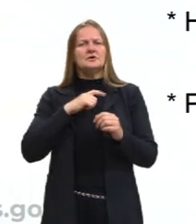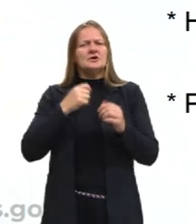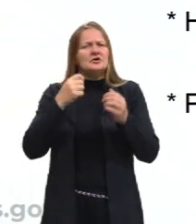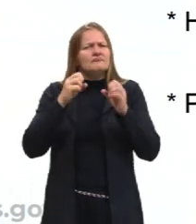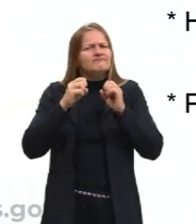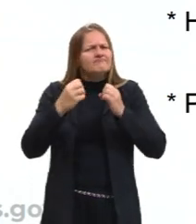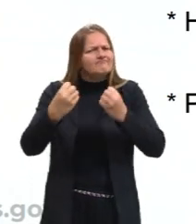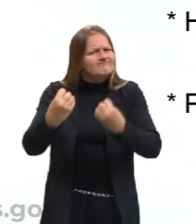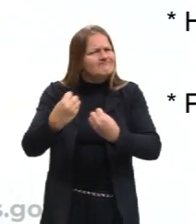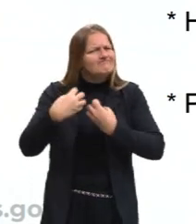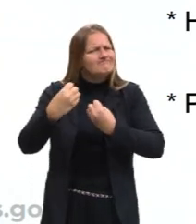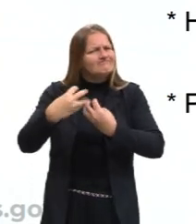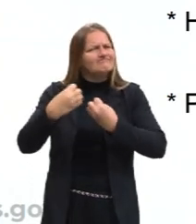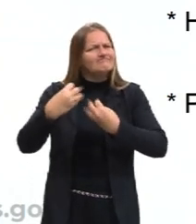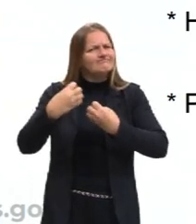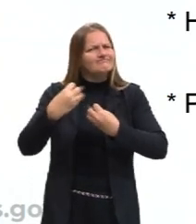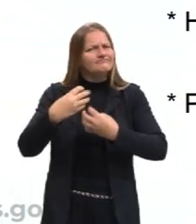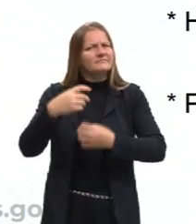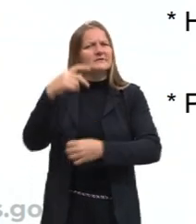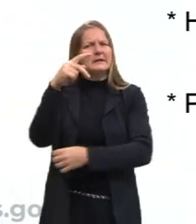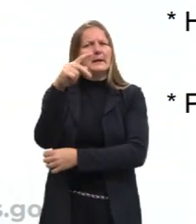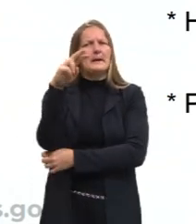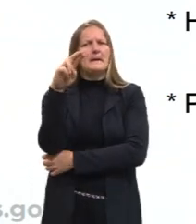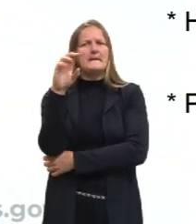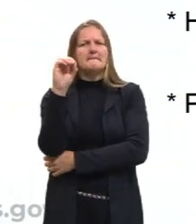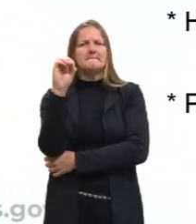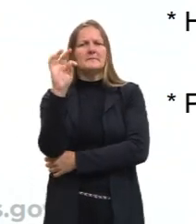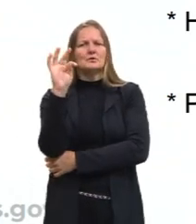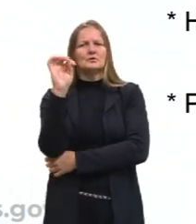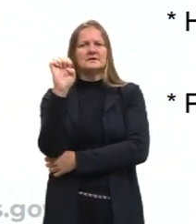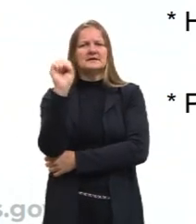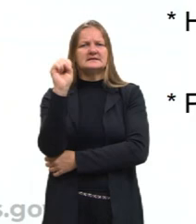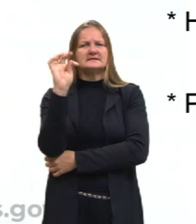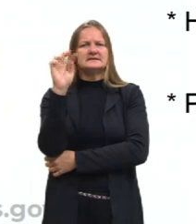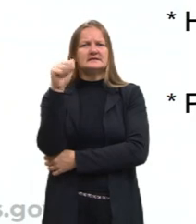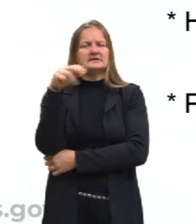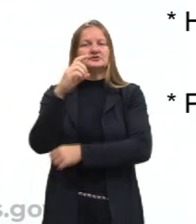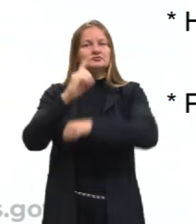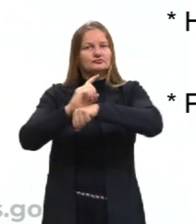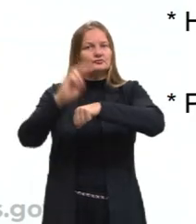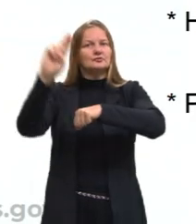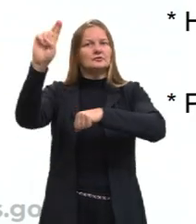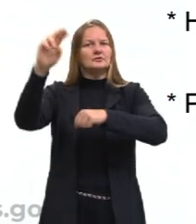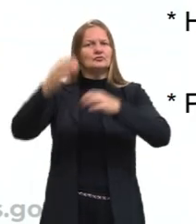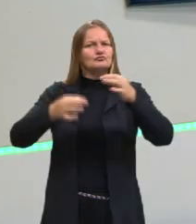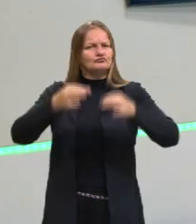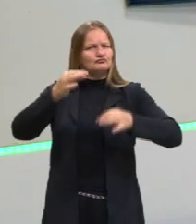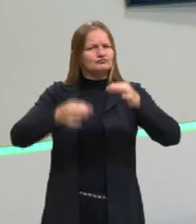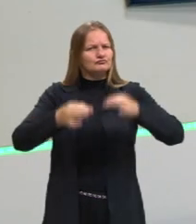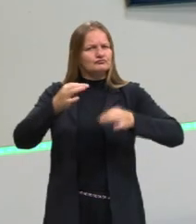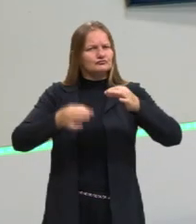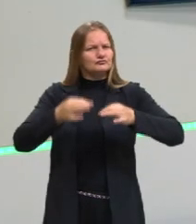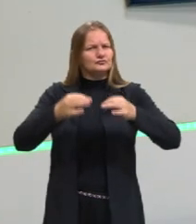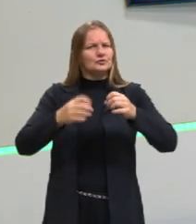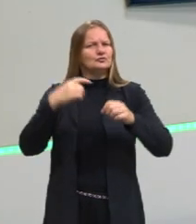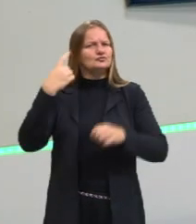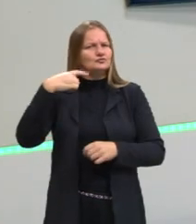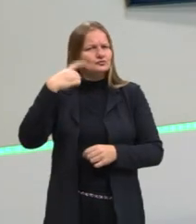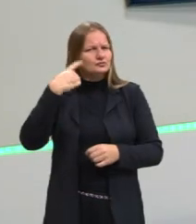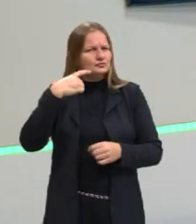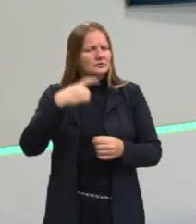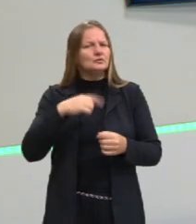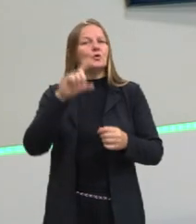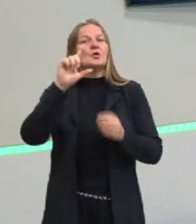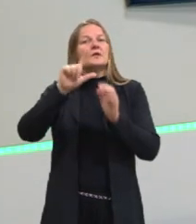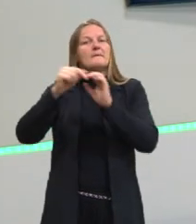rígida ele faz estudos jurídicos se ele faz doutorado em estudos jurídicos e depois ele parte para o campo